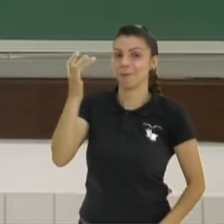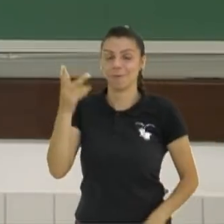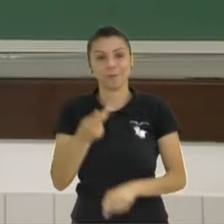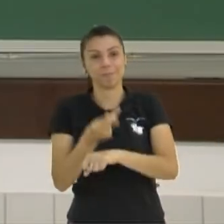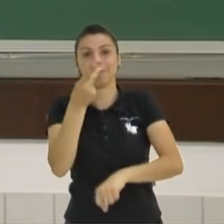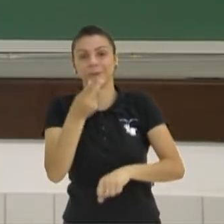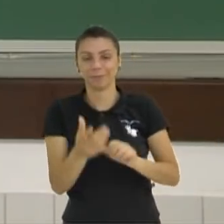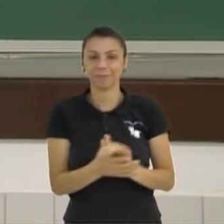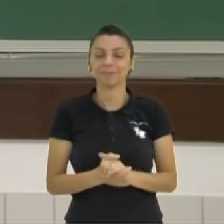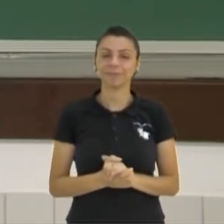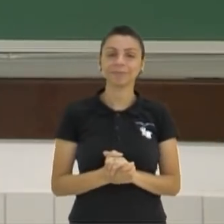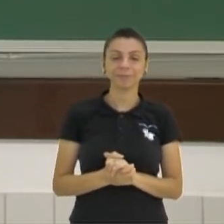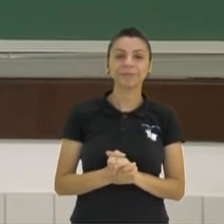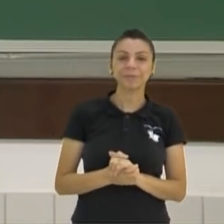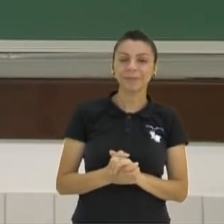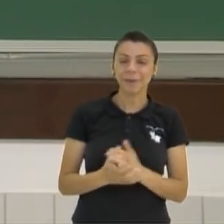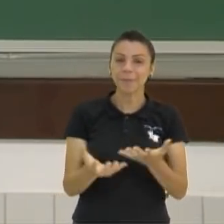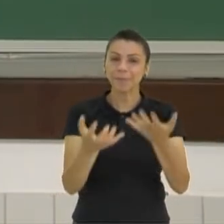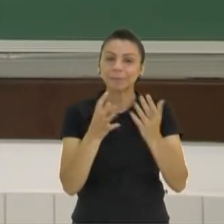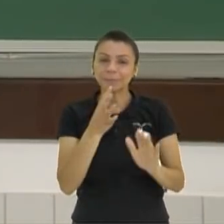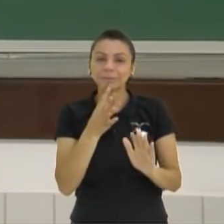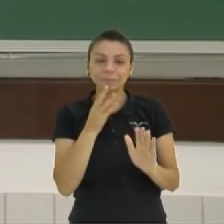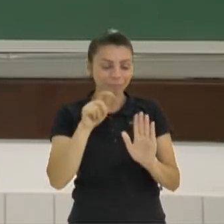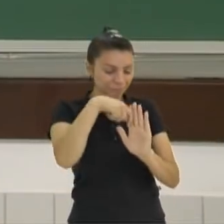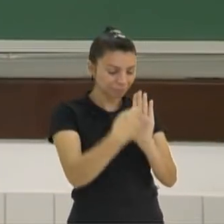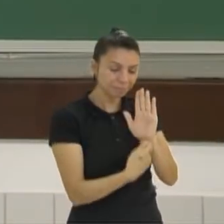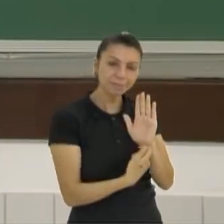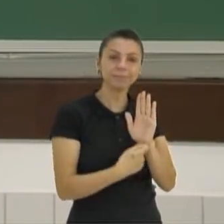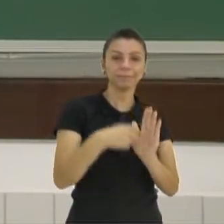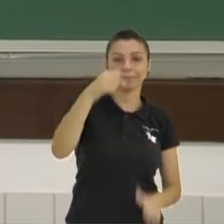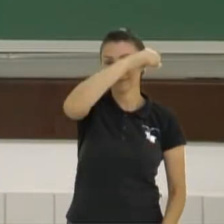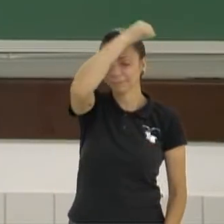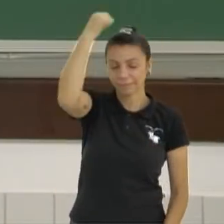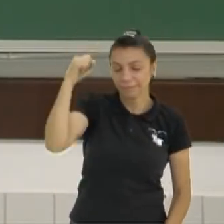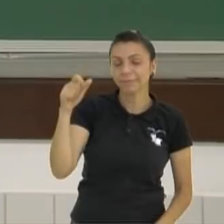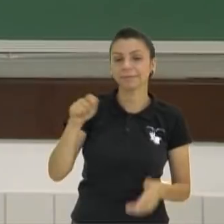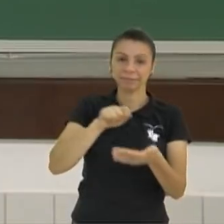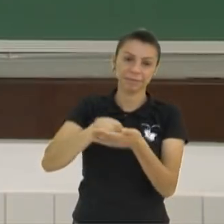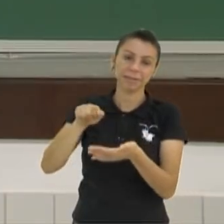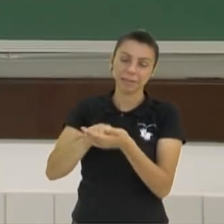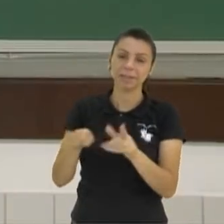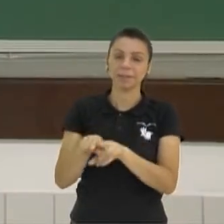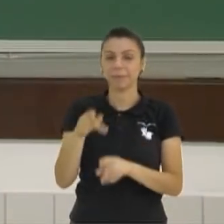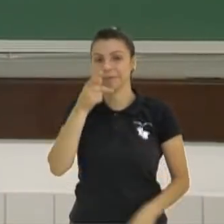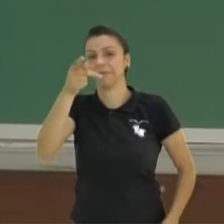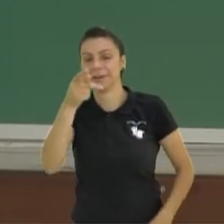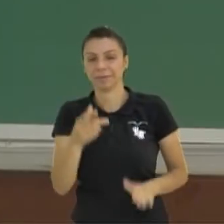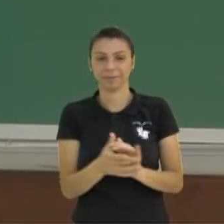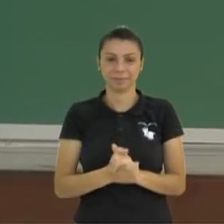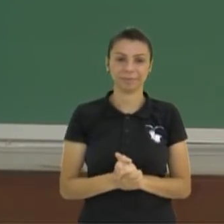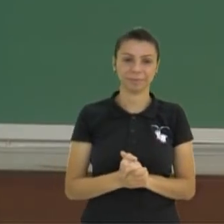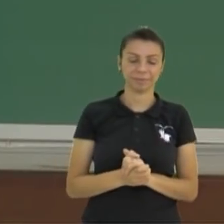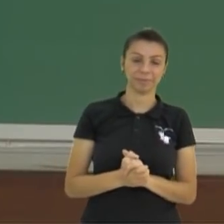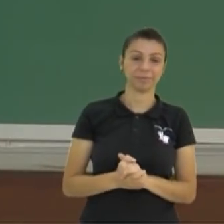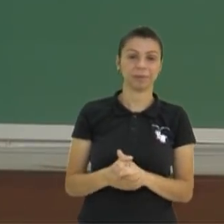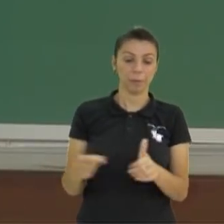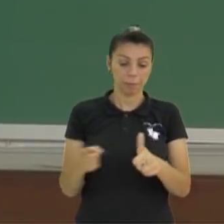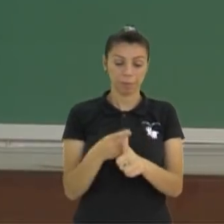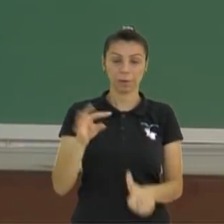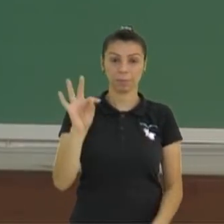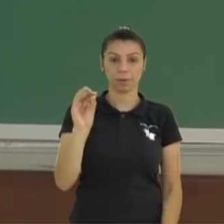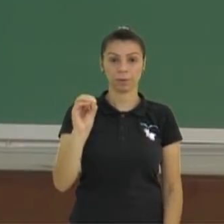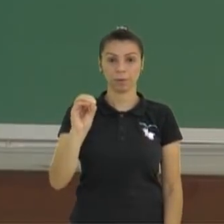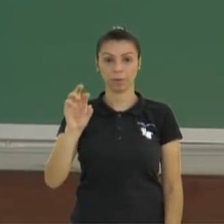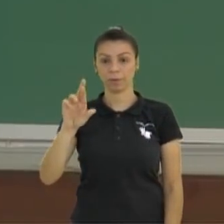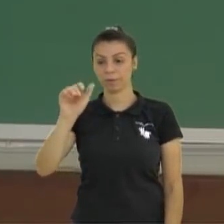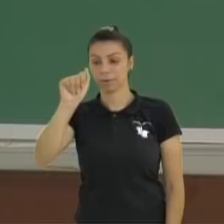então, conhecer alguns textos sagrados, orais e escritos. O primeiro deles, a Torá. A